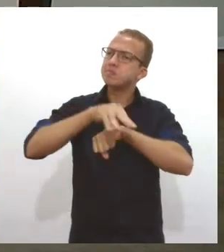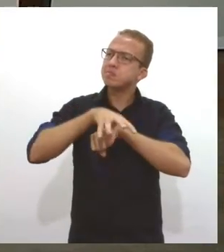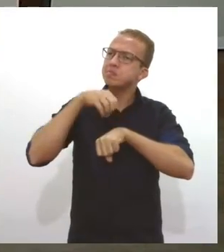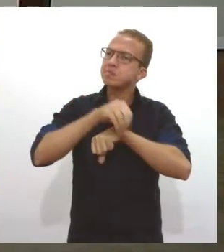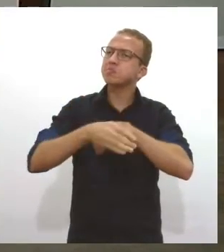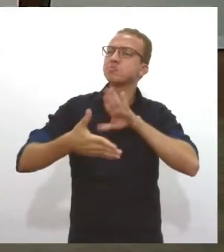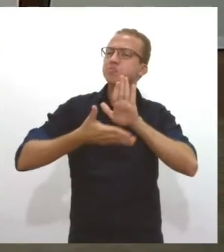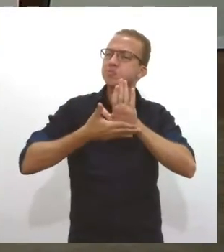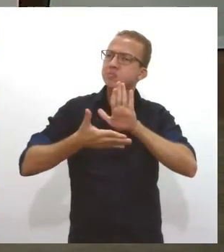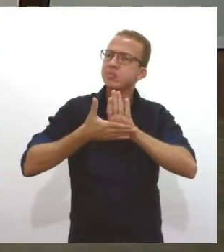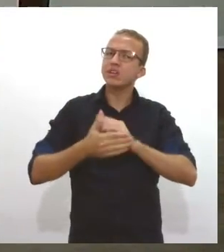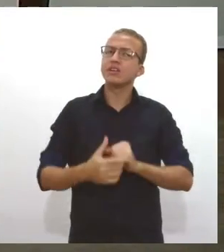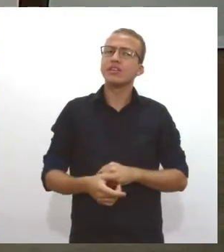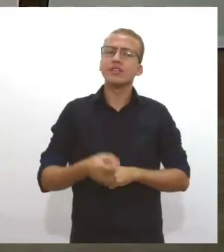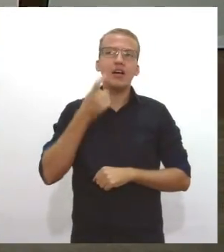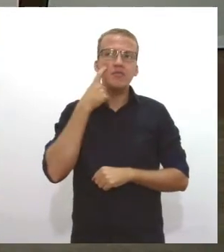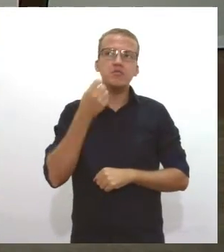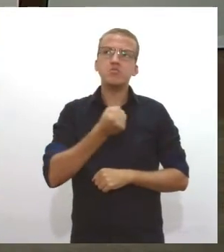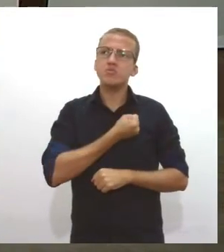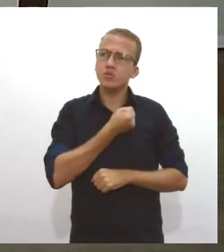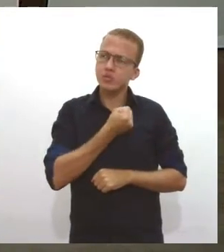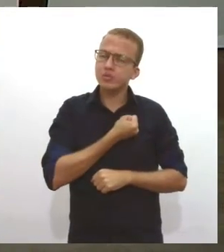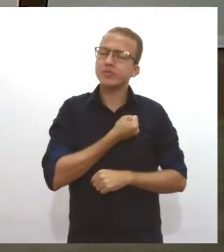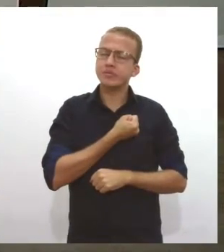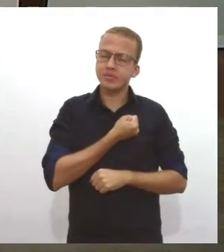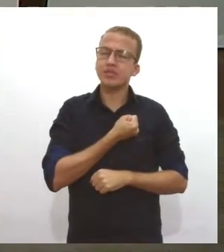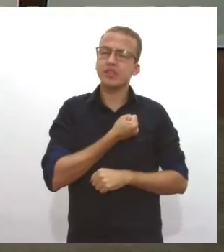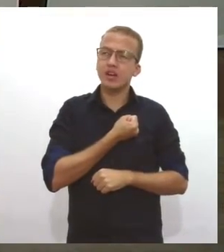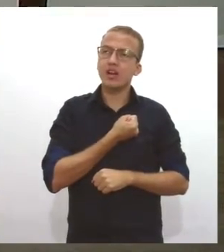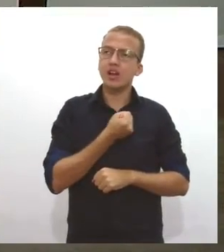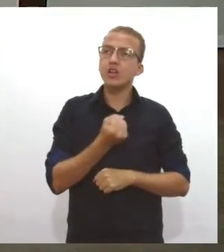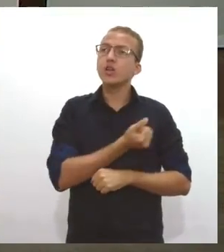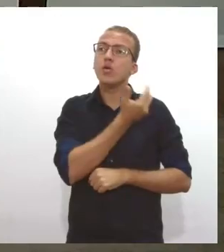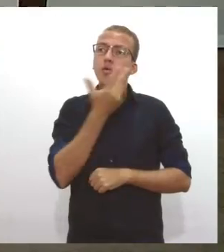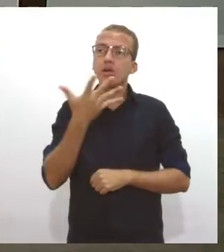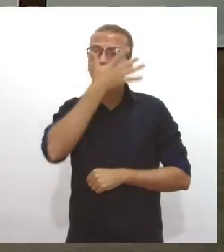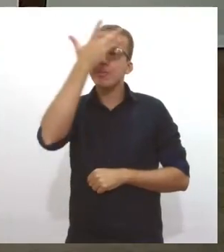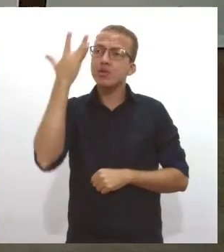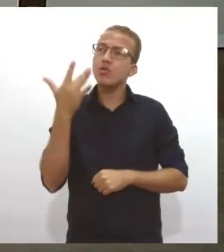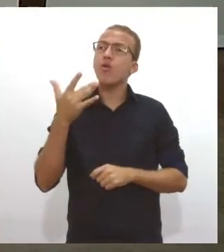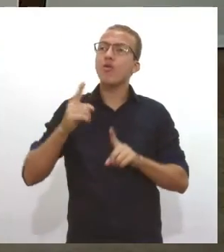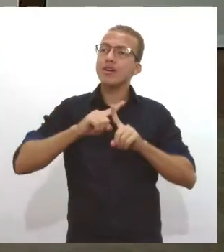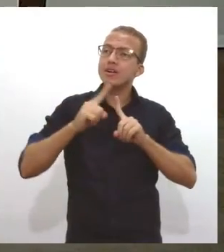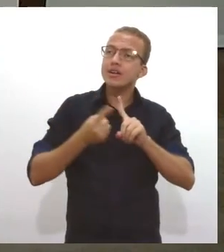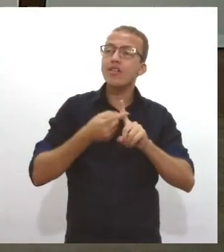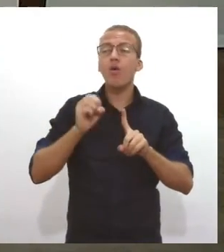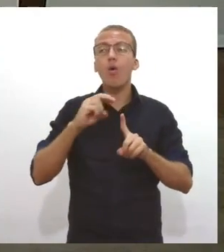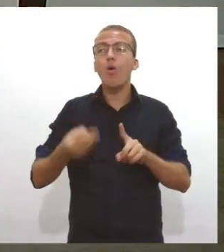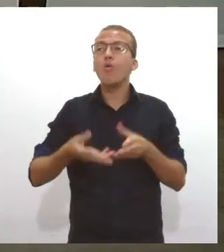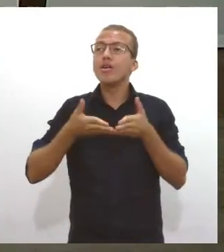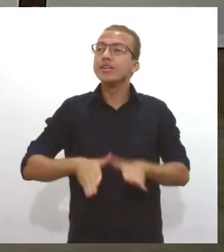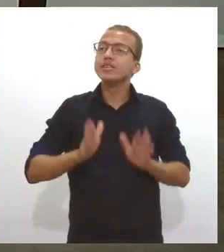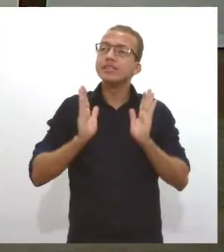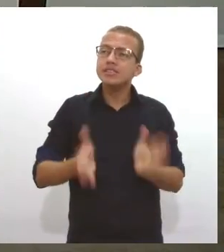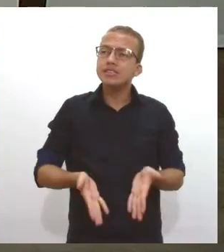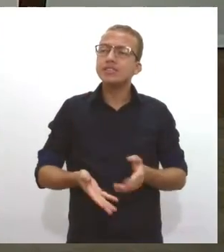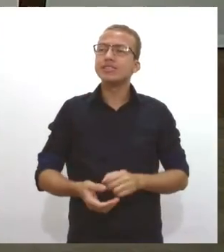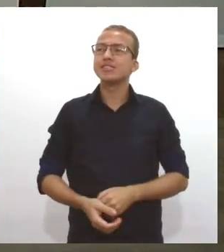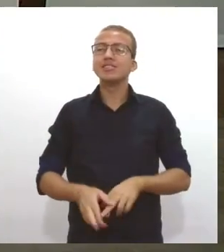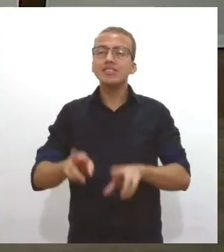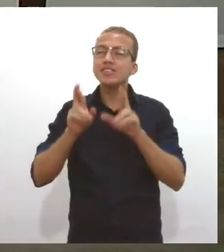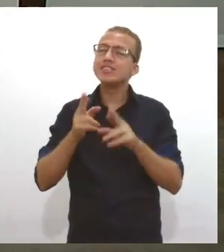proposta a gente tá vendo os números aí né em relação ao a mulher para de fato importante e desejo sucesso